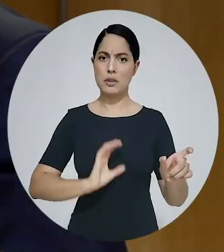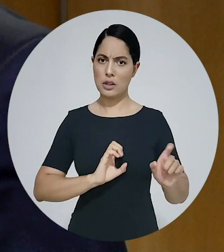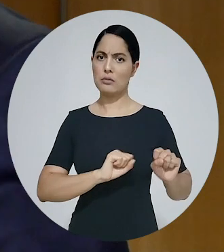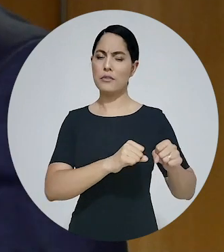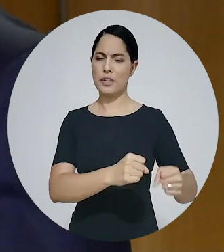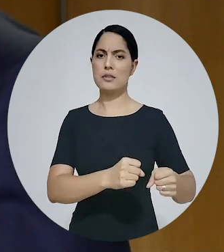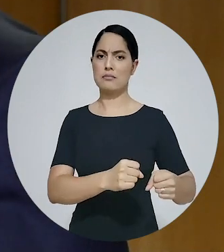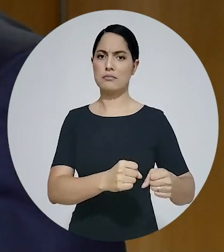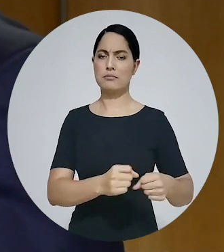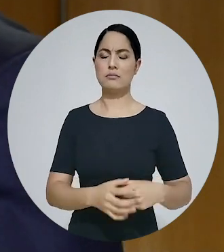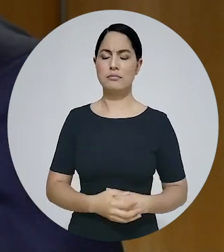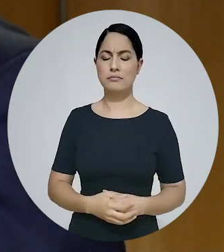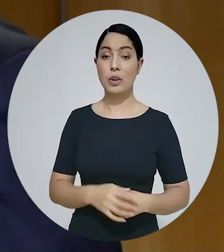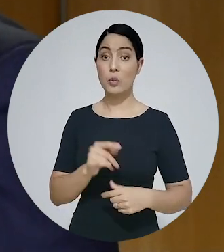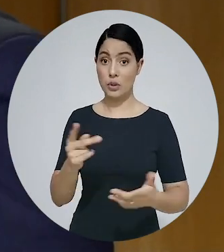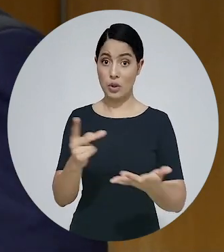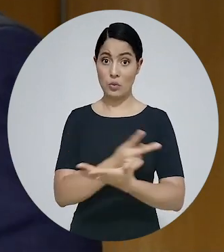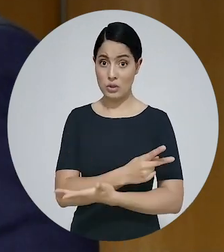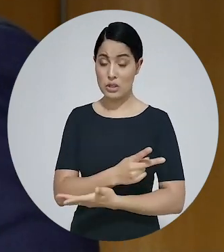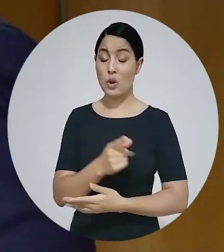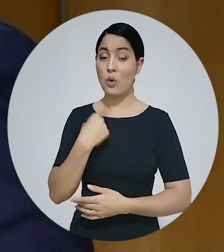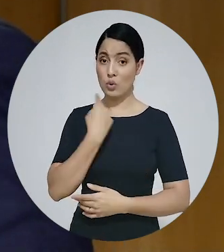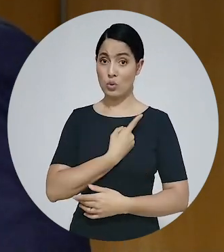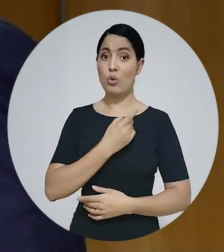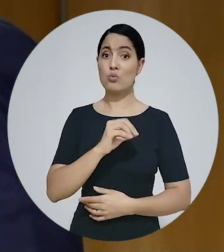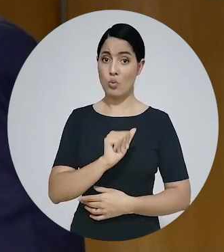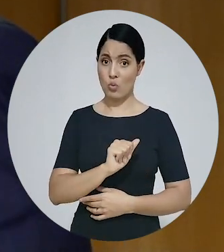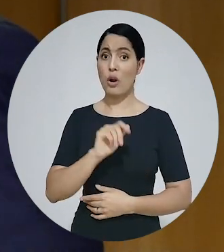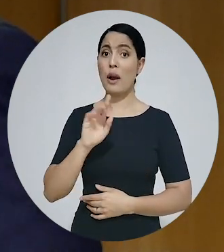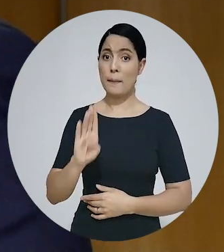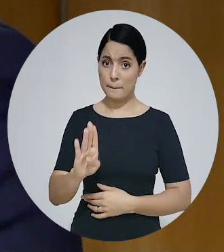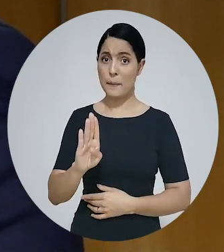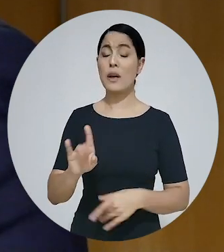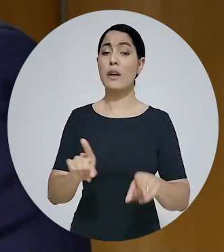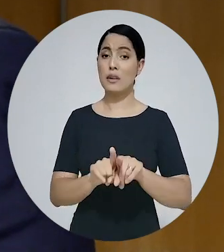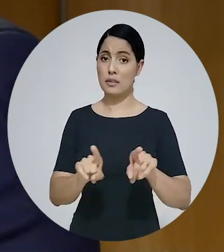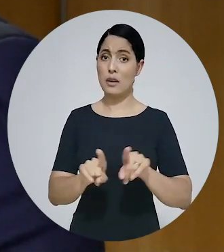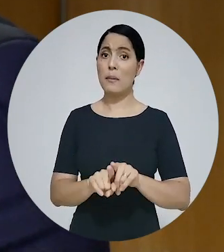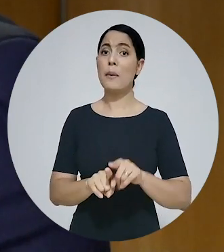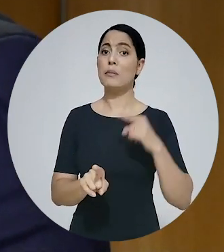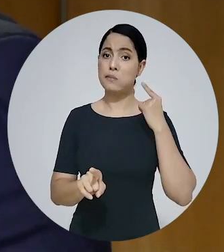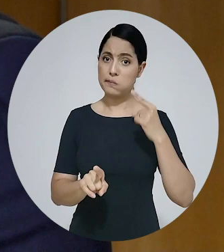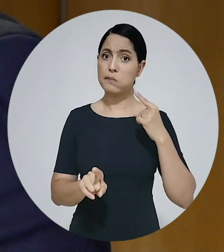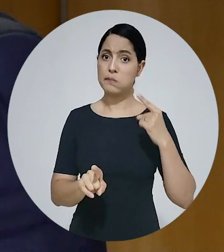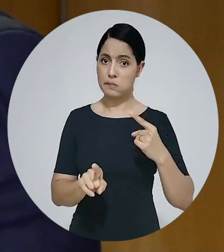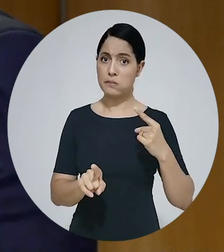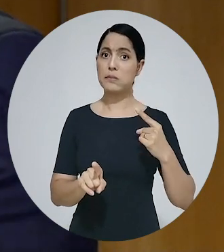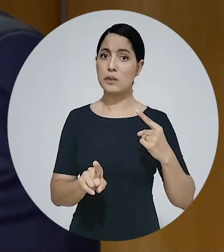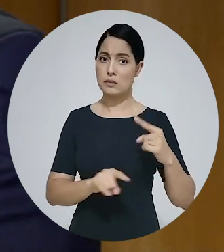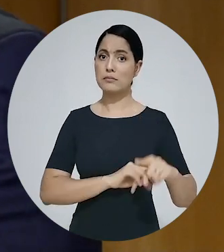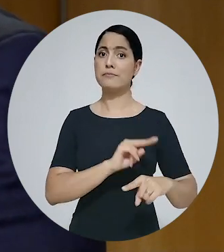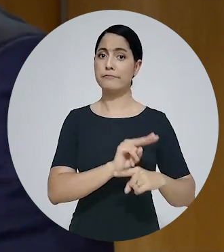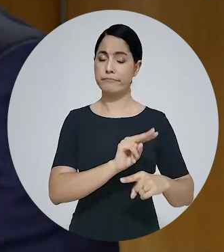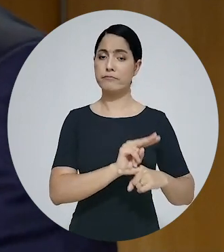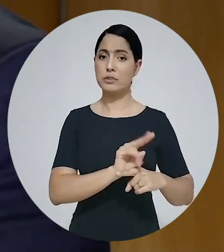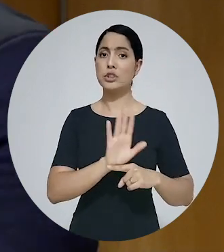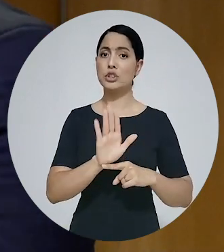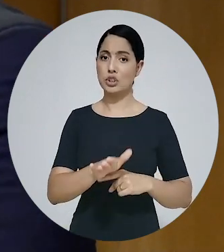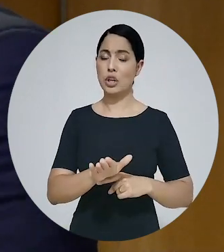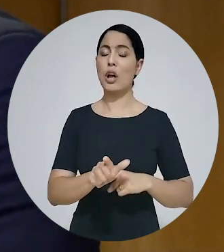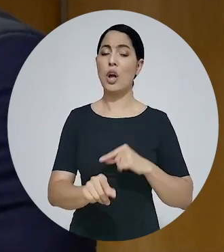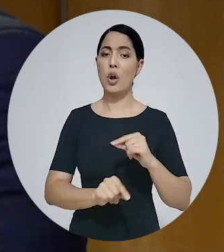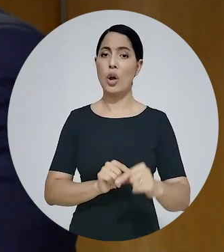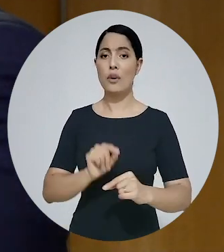advocacia e no direito de defesa do cidadão. Este caso, por iniciativa da Ordem dos Advogados do Brasil e do advogado